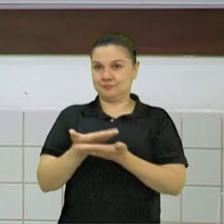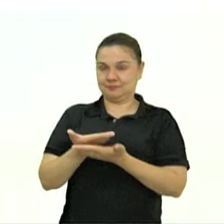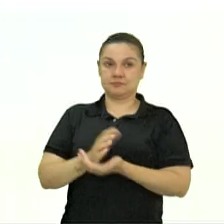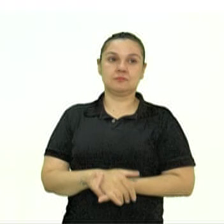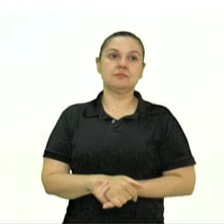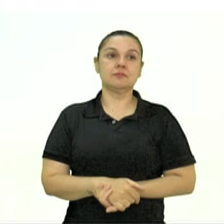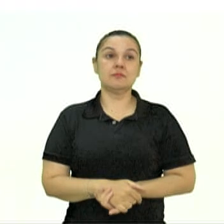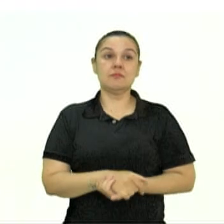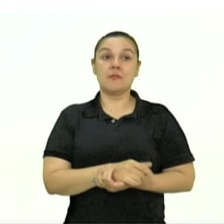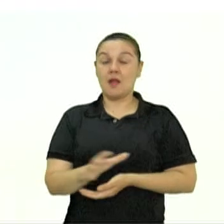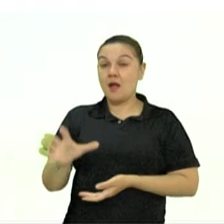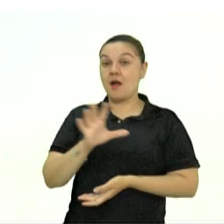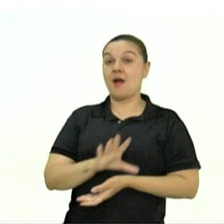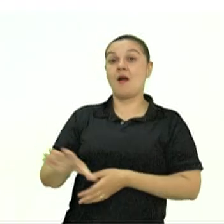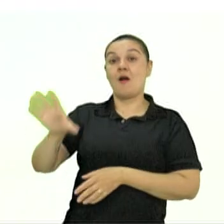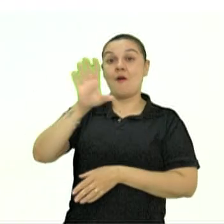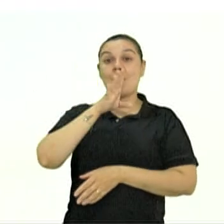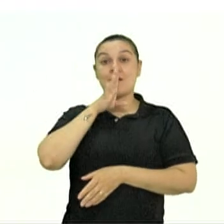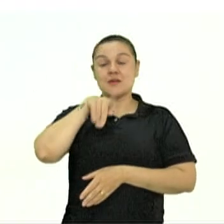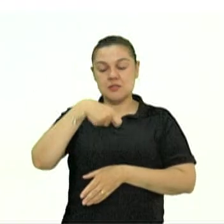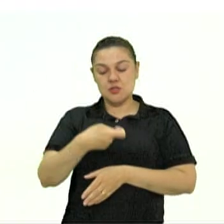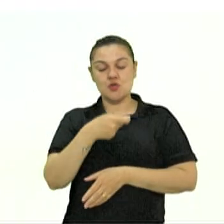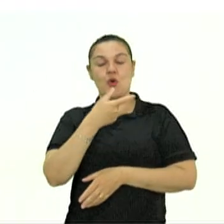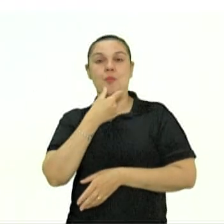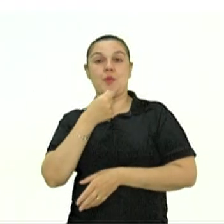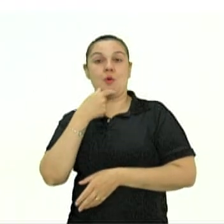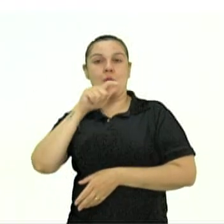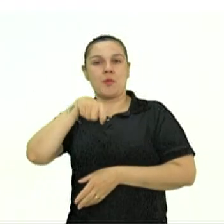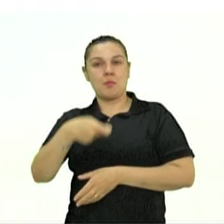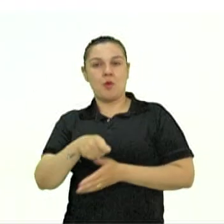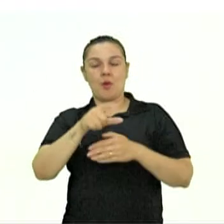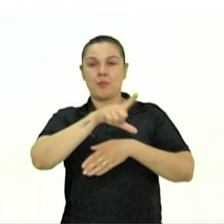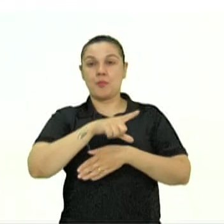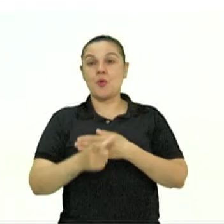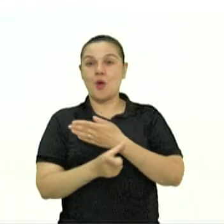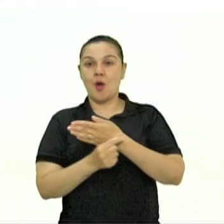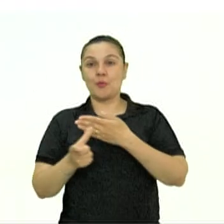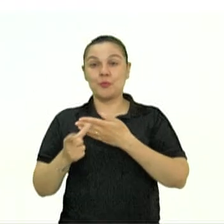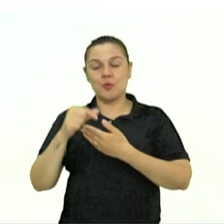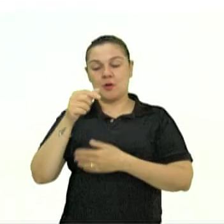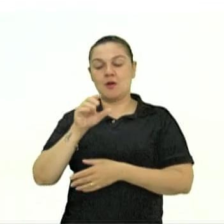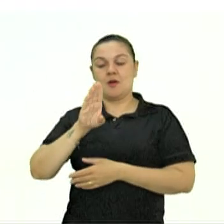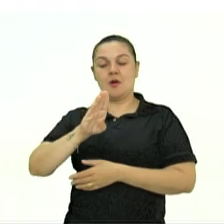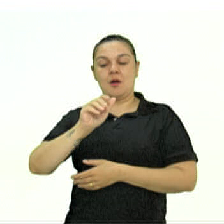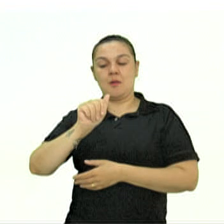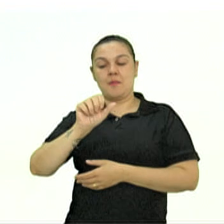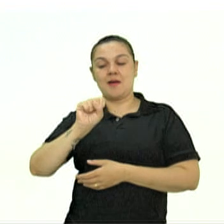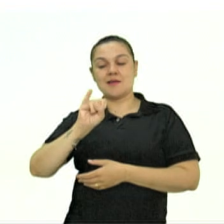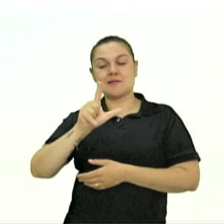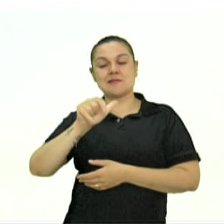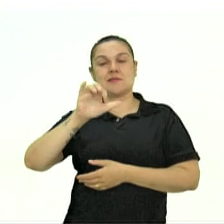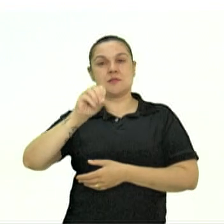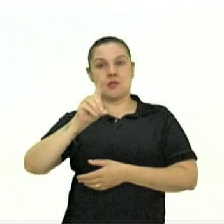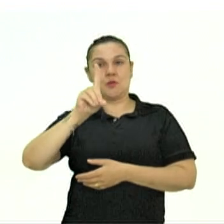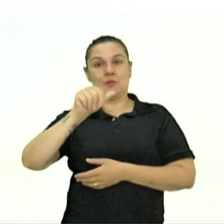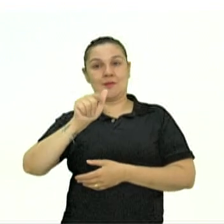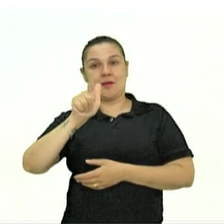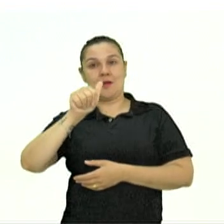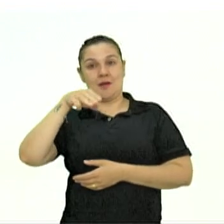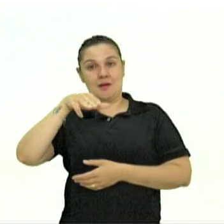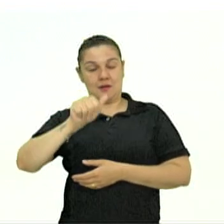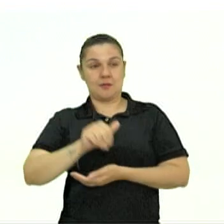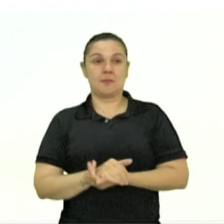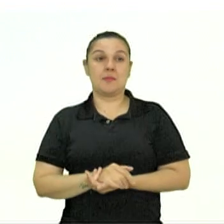lá, conhecer um pouco sobre o autor Basílio da Gama. Será que você já conhece essa pessoa? Será que você já ouviu alguma coisa sobre